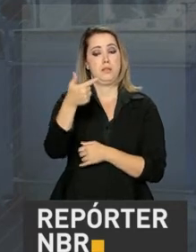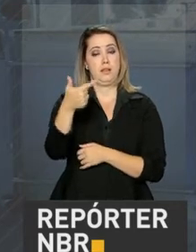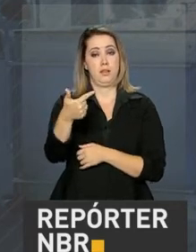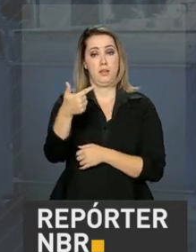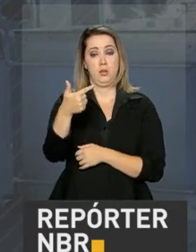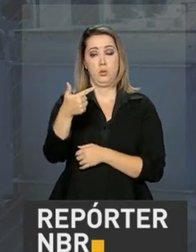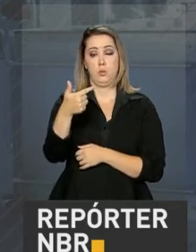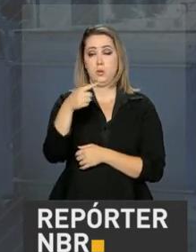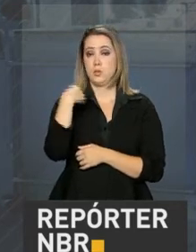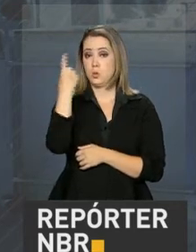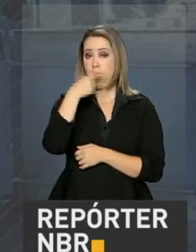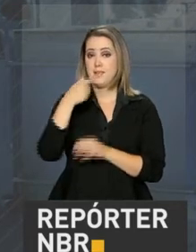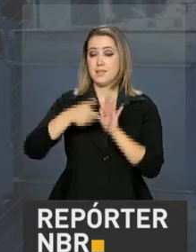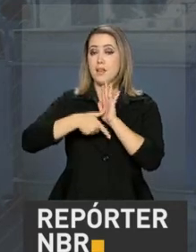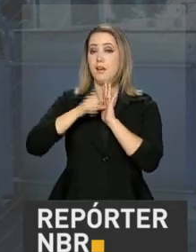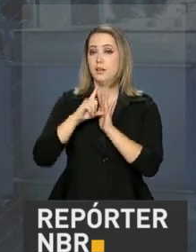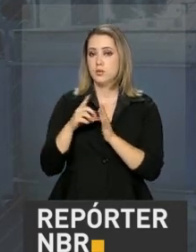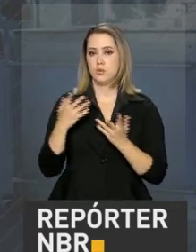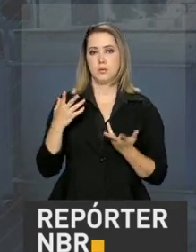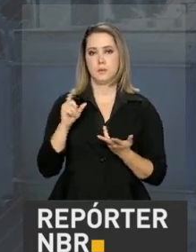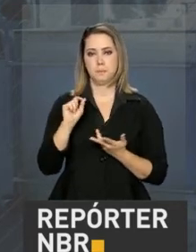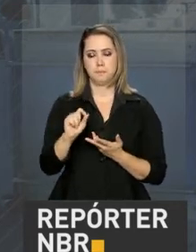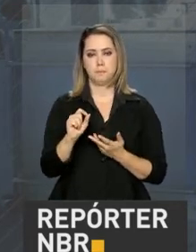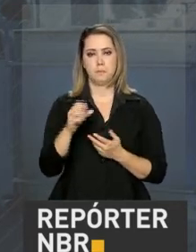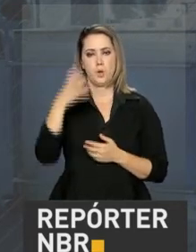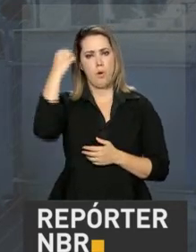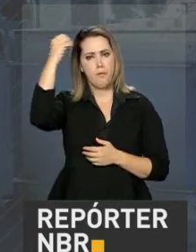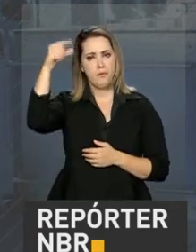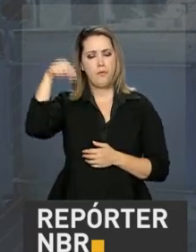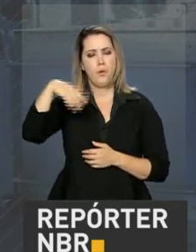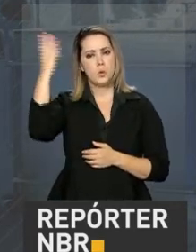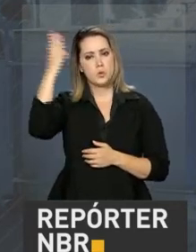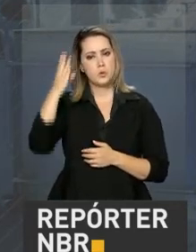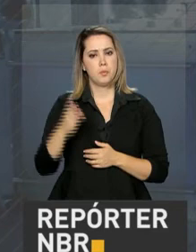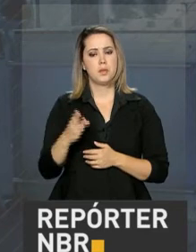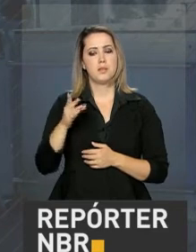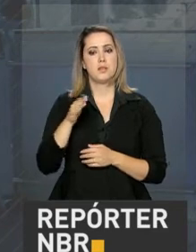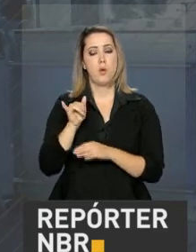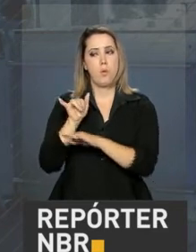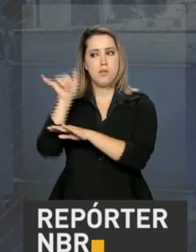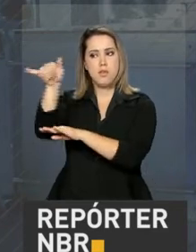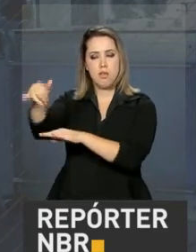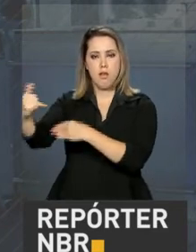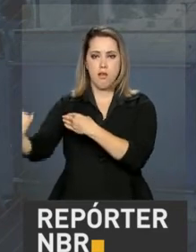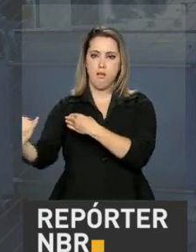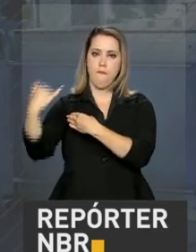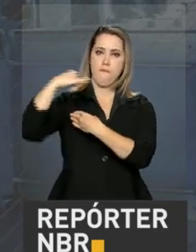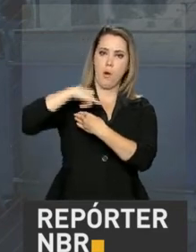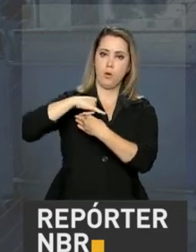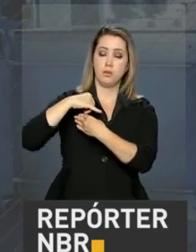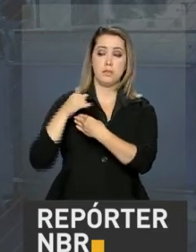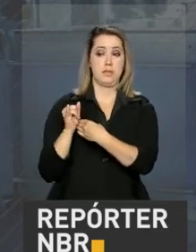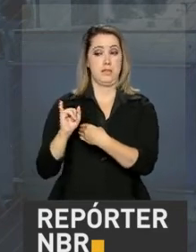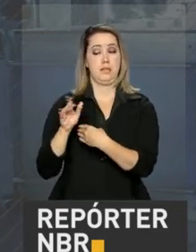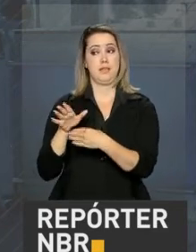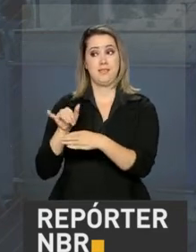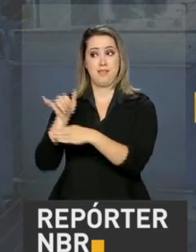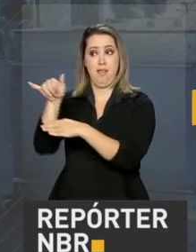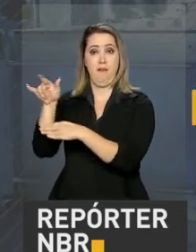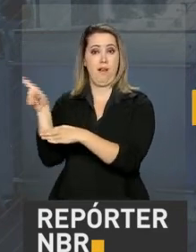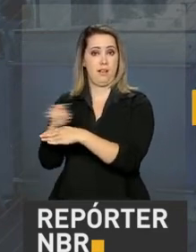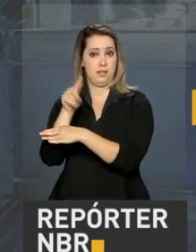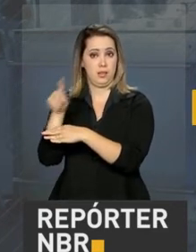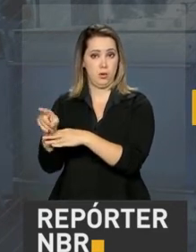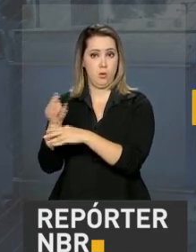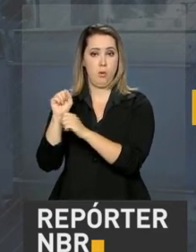de até 72 horas. Em voos domésticos, com passagens de ida e volta, quem não comparecer para embarque no primeiro trecho